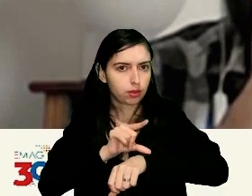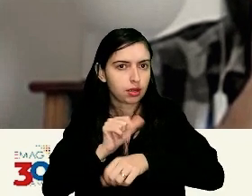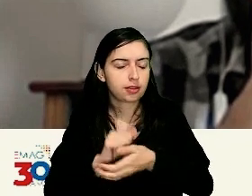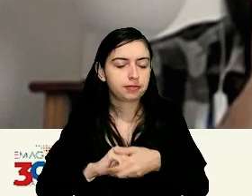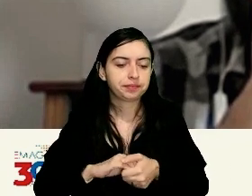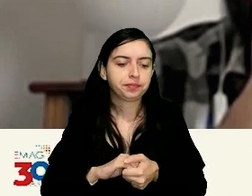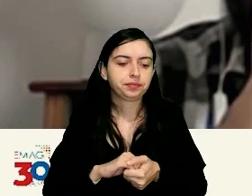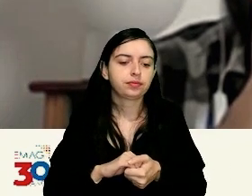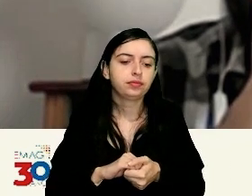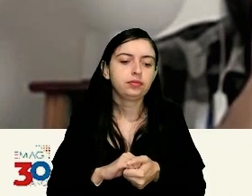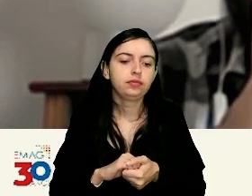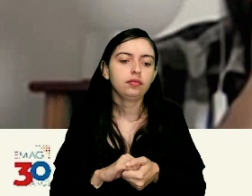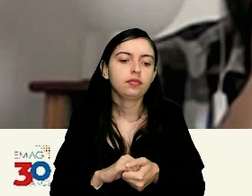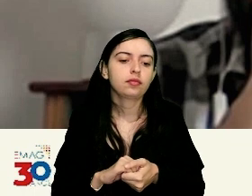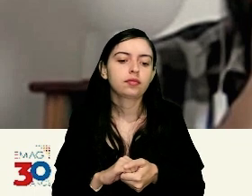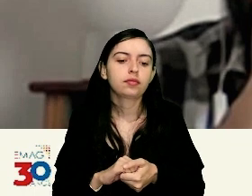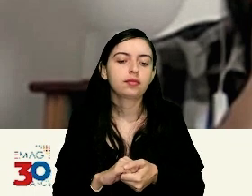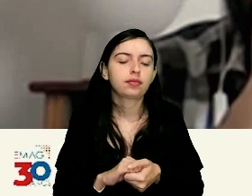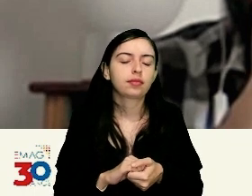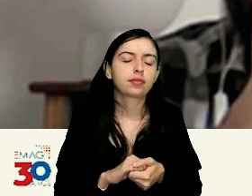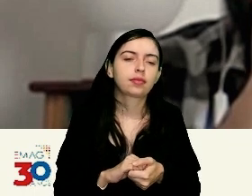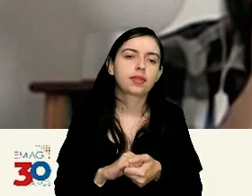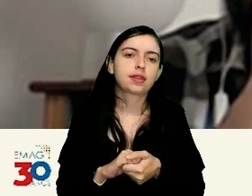questão da